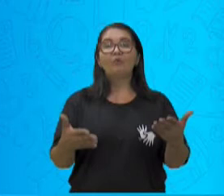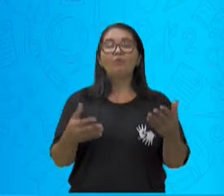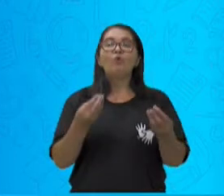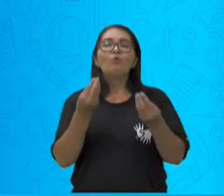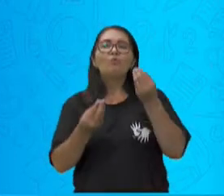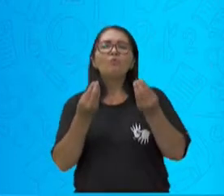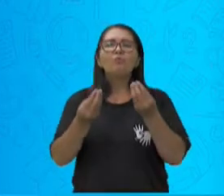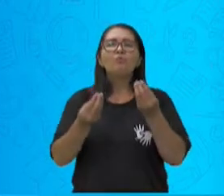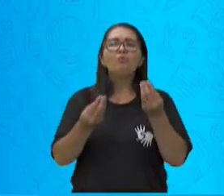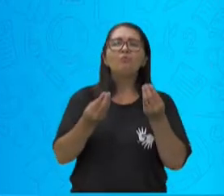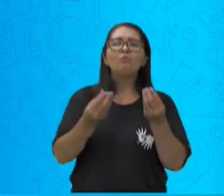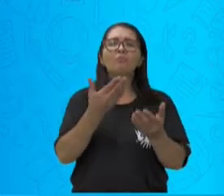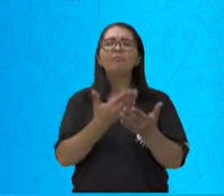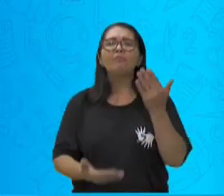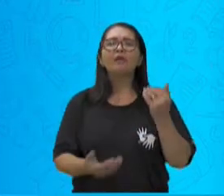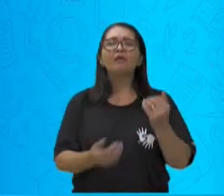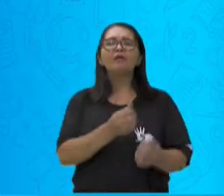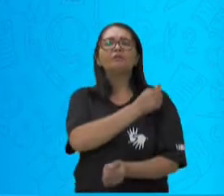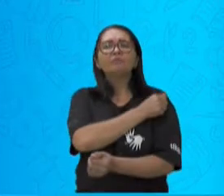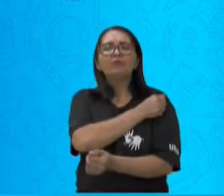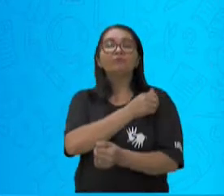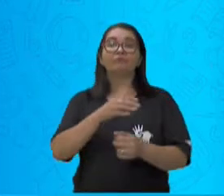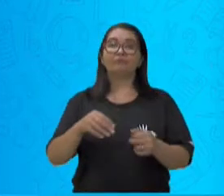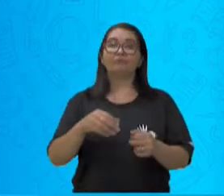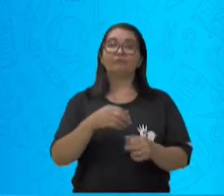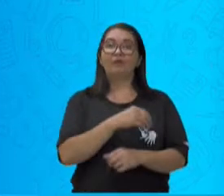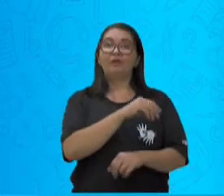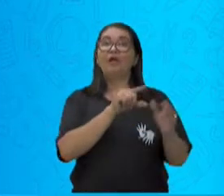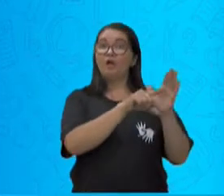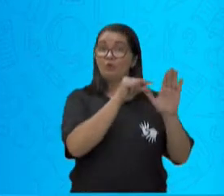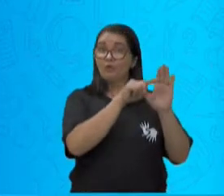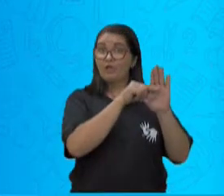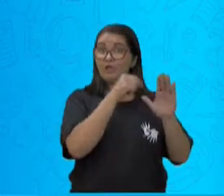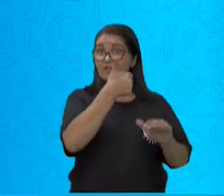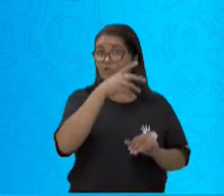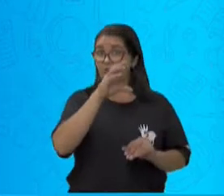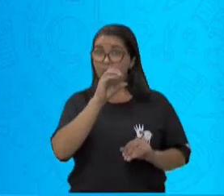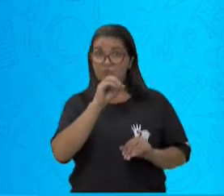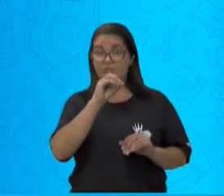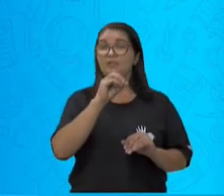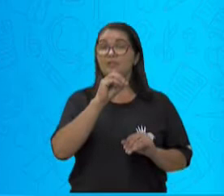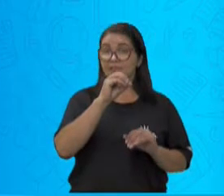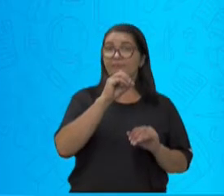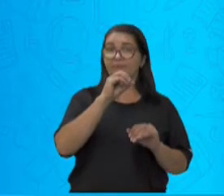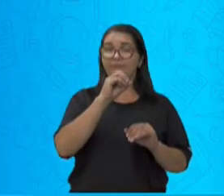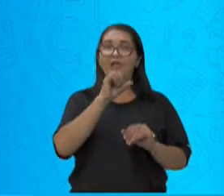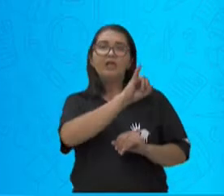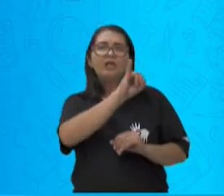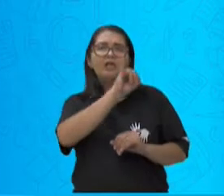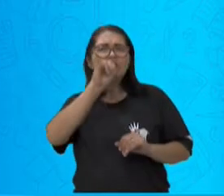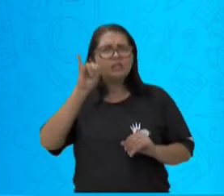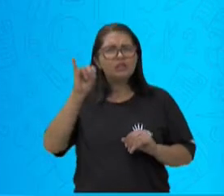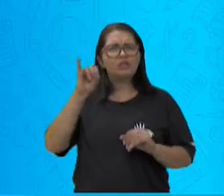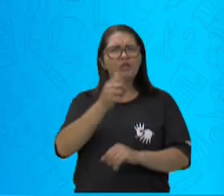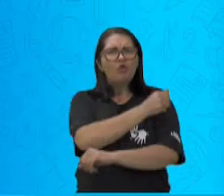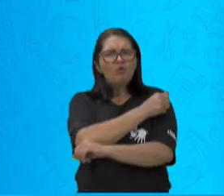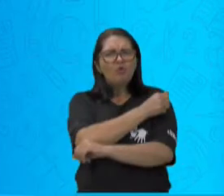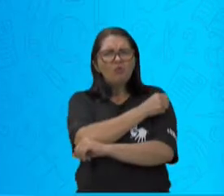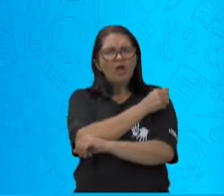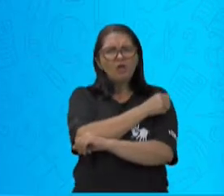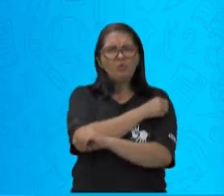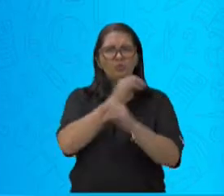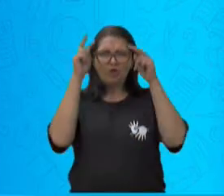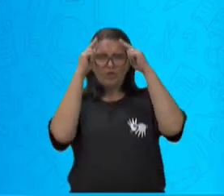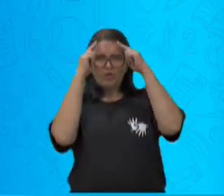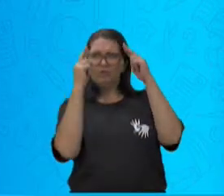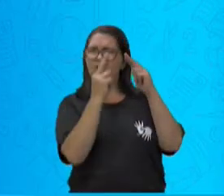desclassificação. Artigo 10. Será desclassificada a produção textual que desrespeitar o prazo limite